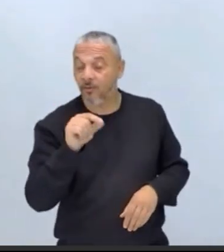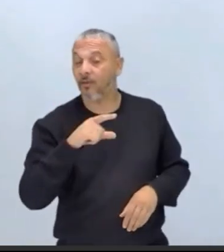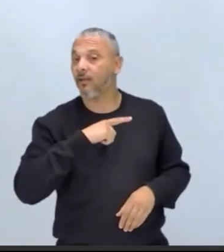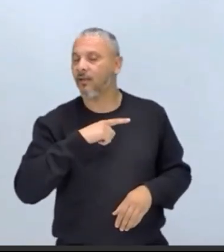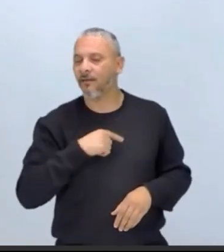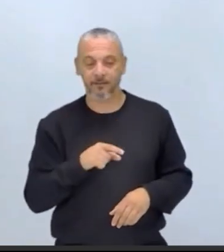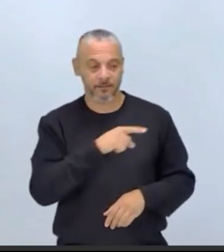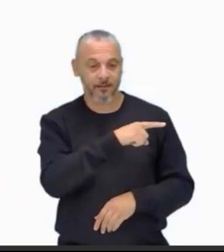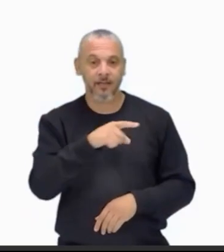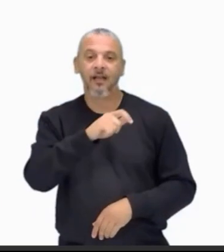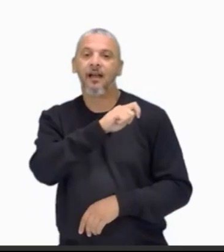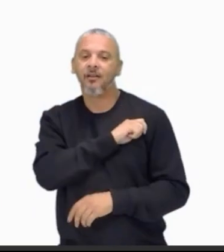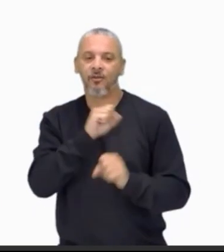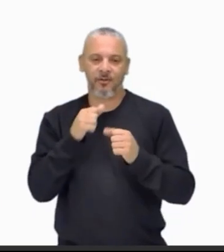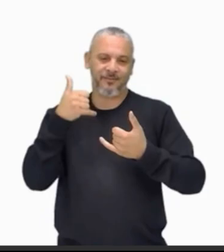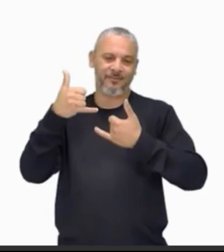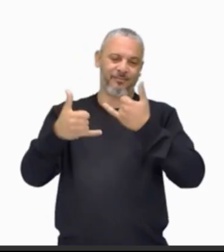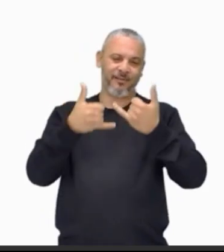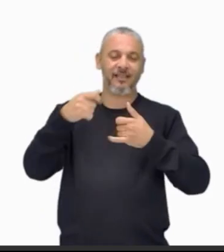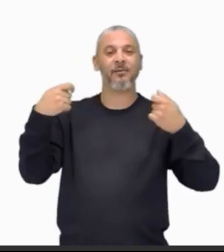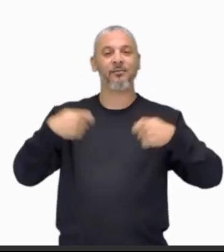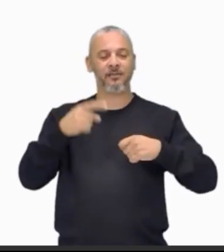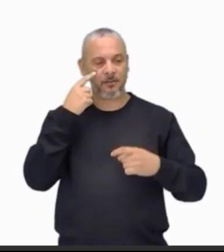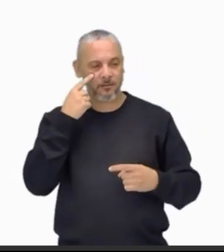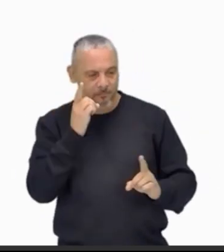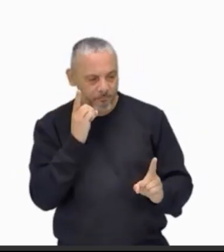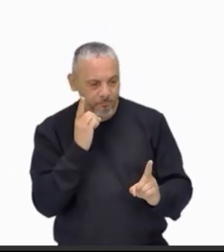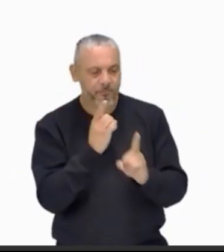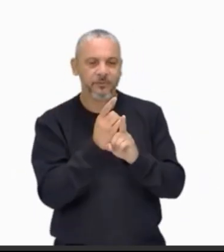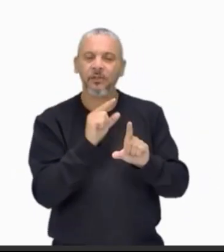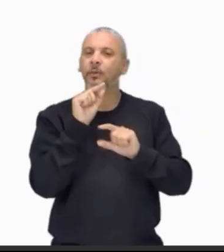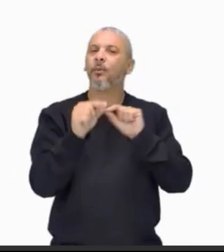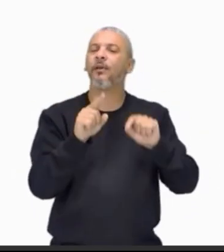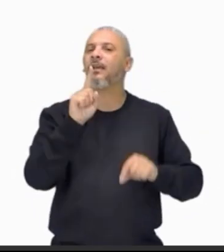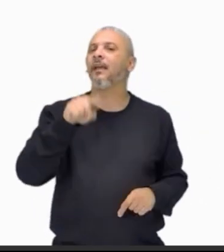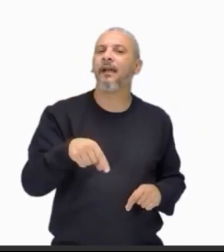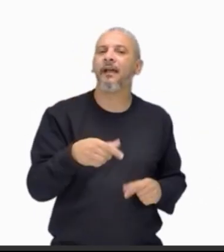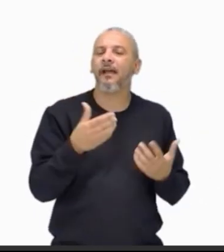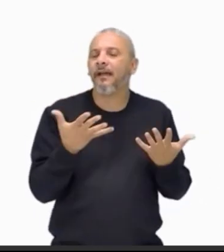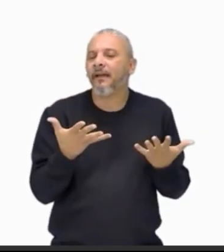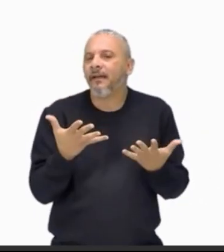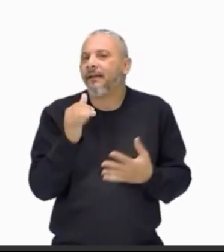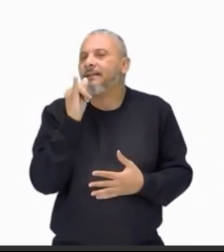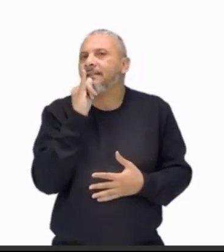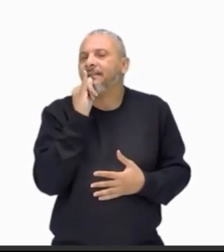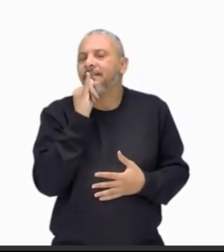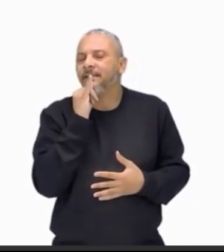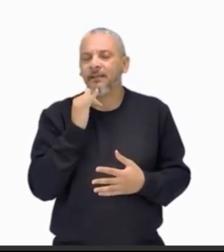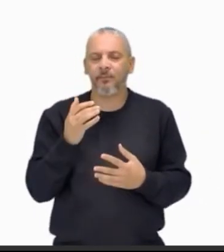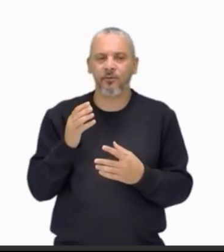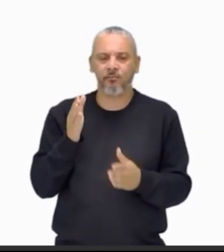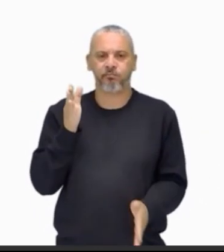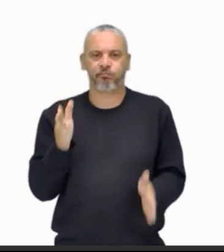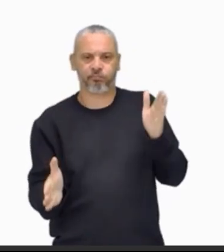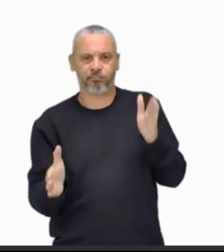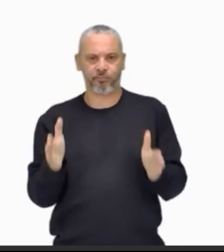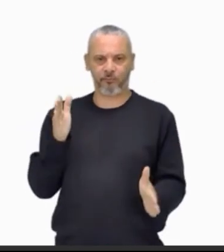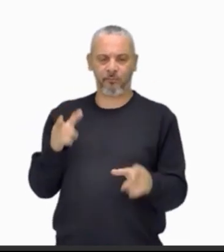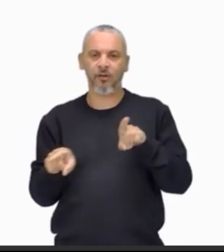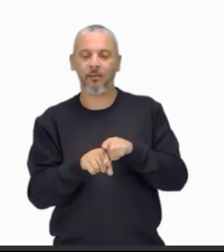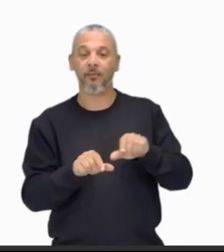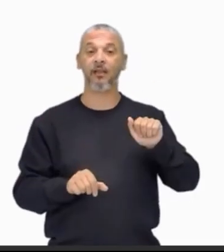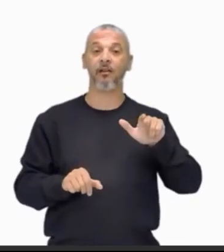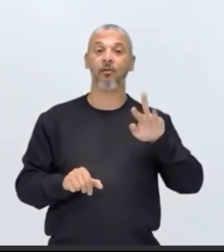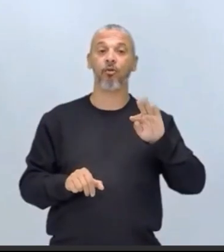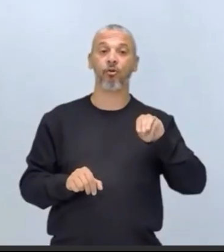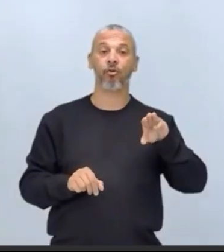pode trazer para os seus alunos um jogo em que eles precisam identificar o que é um mecanismo, um robô moderno, o que é um